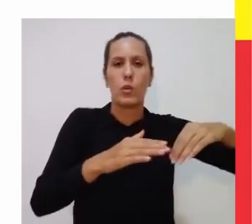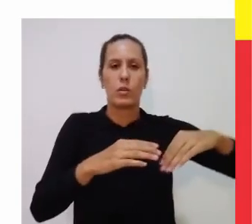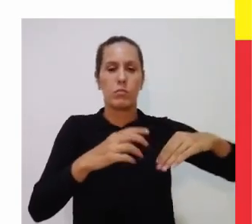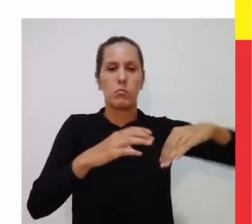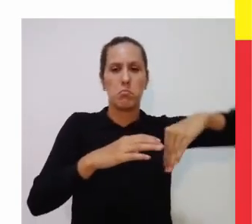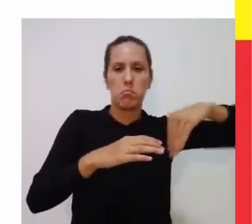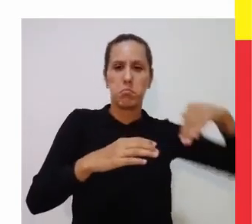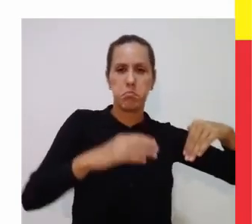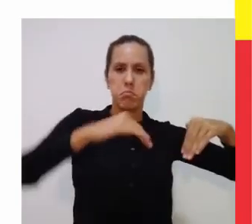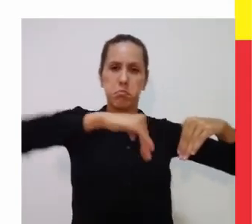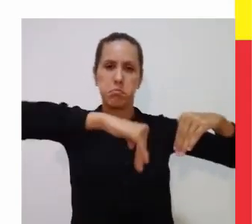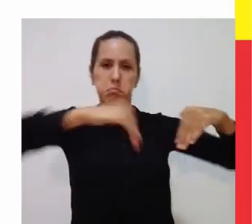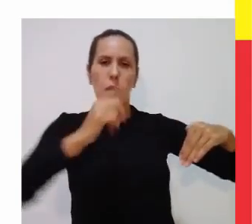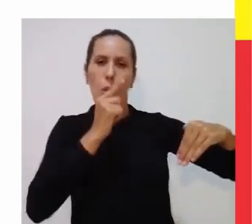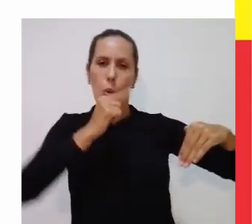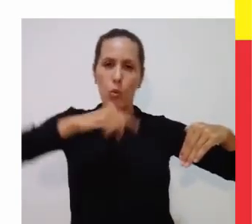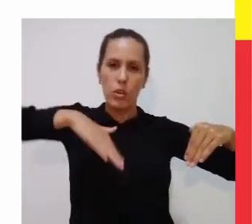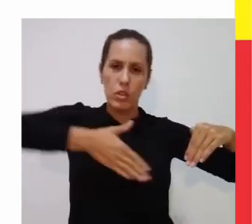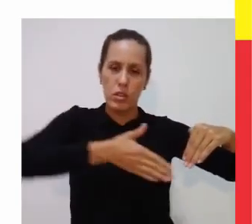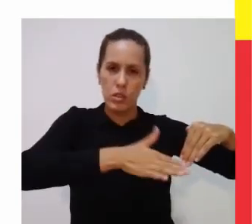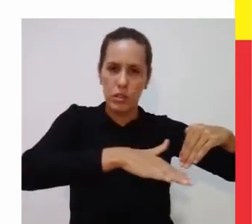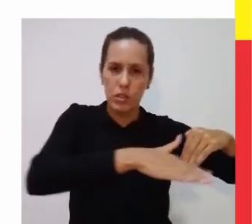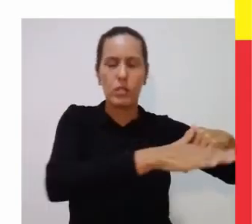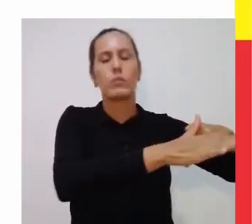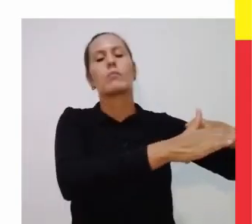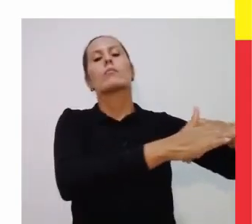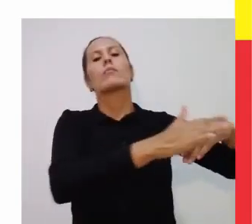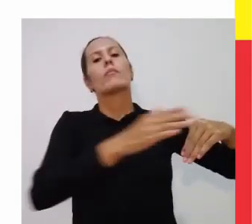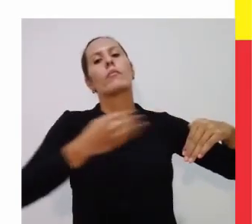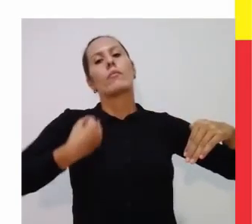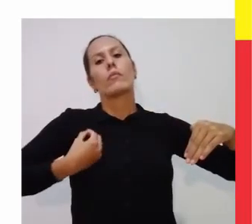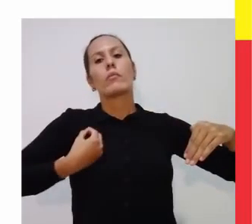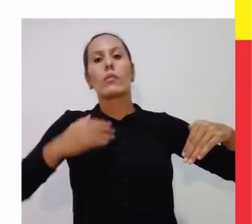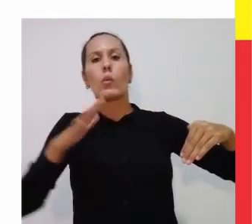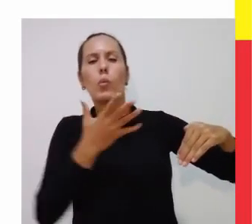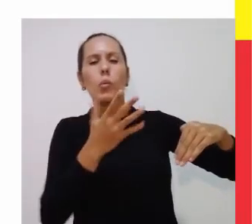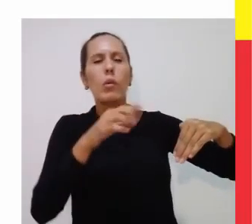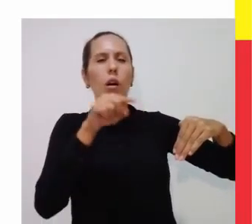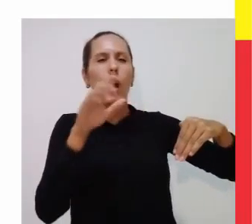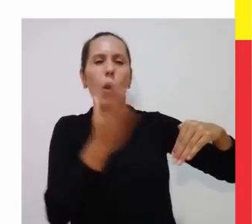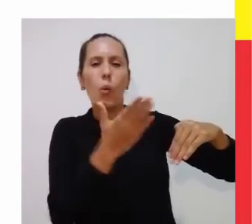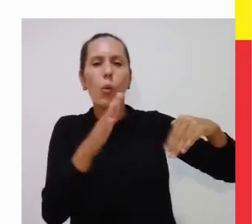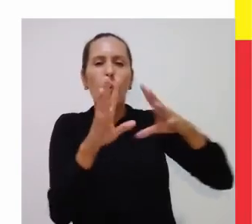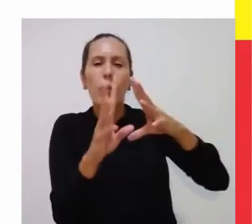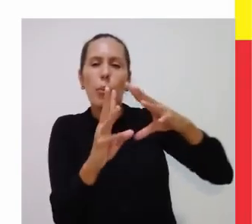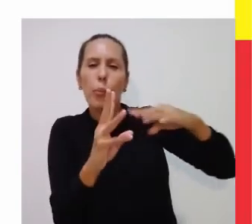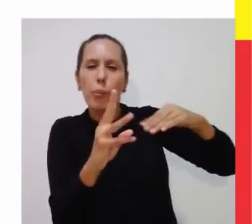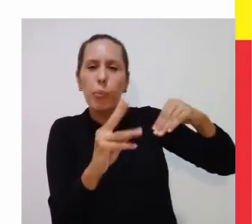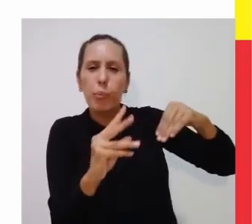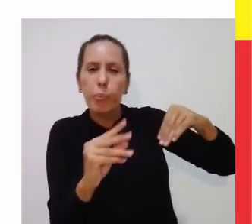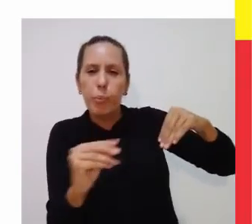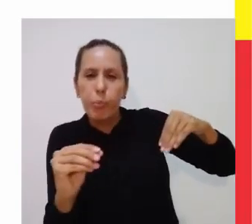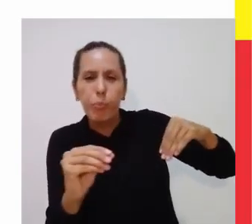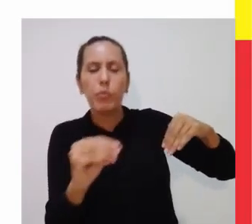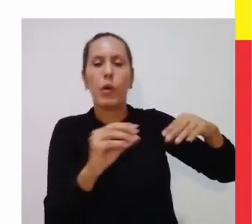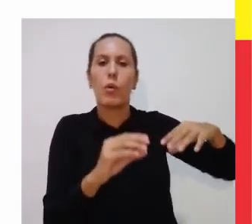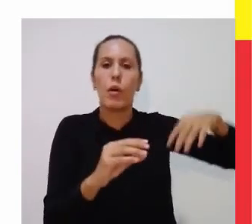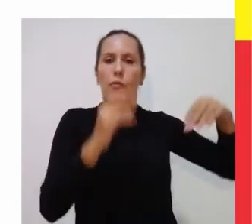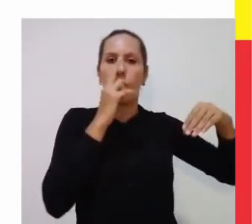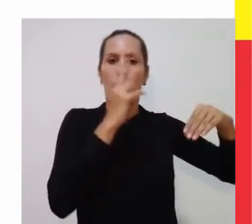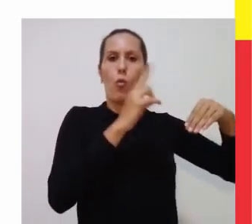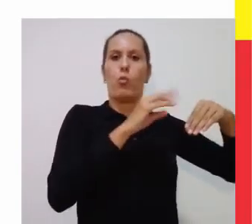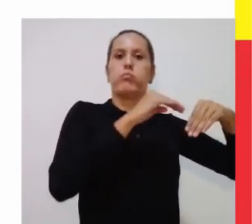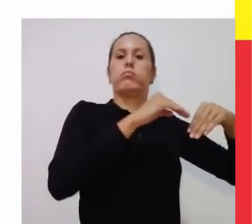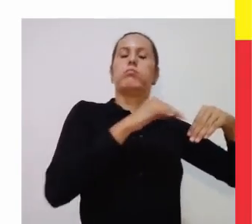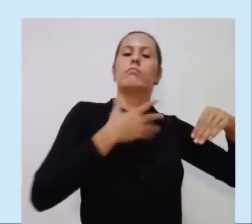no meio, tá? Existem também algumas rochas que estão bastante desgastadas, bastante erodidas, por conta também